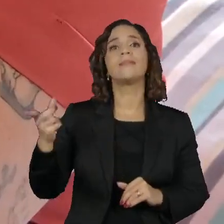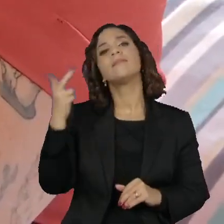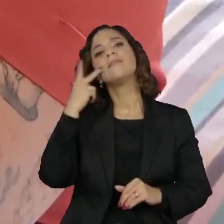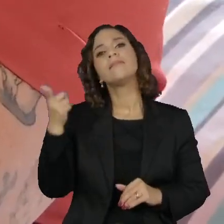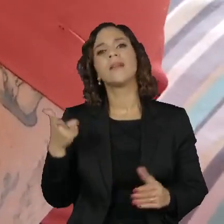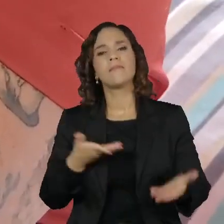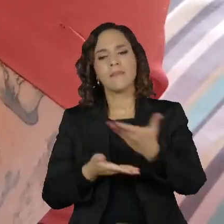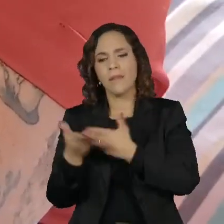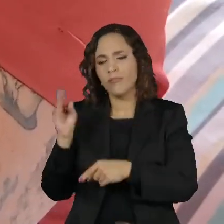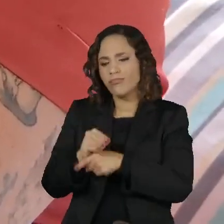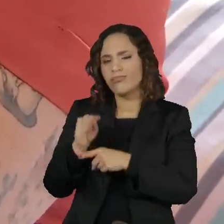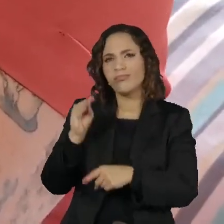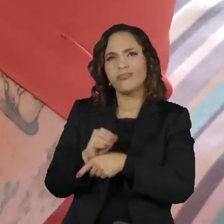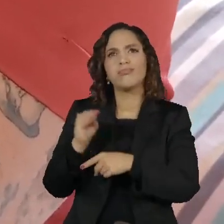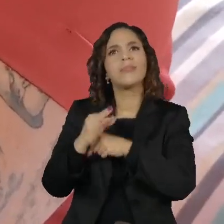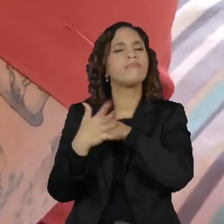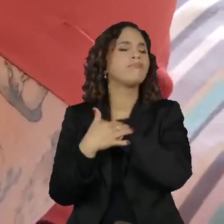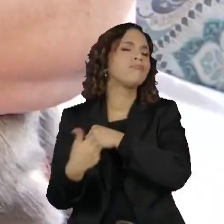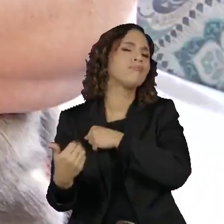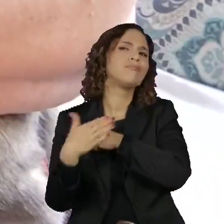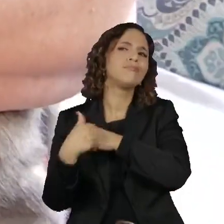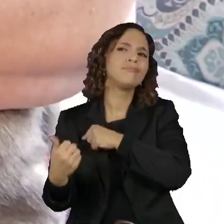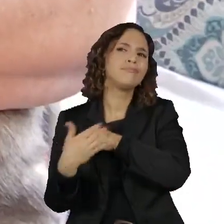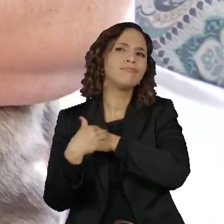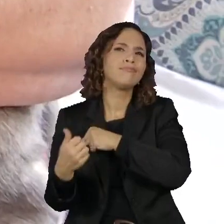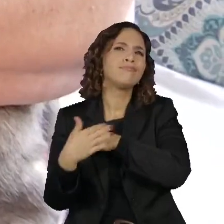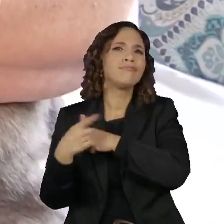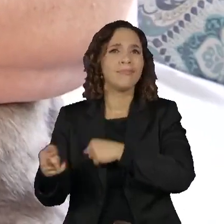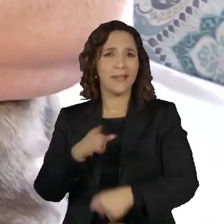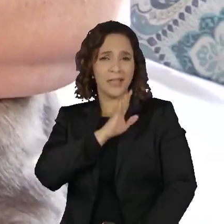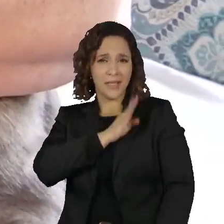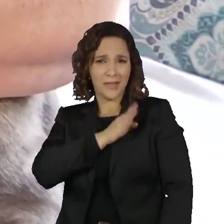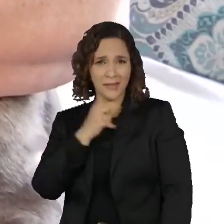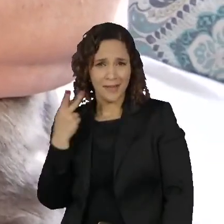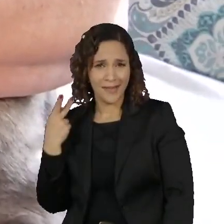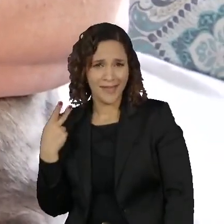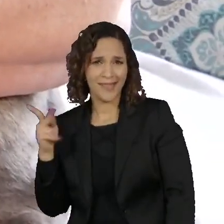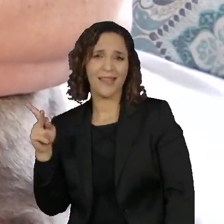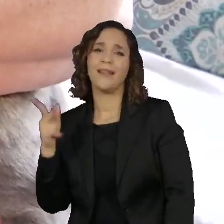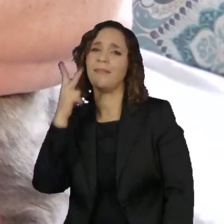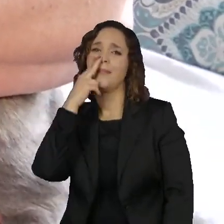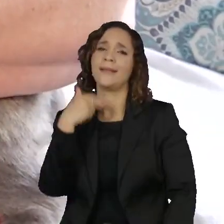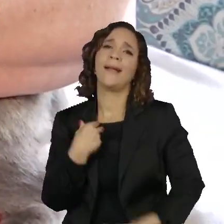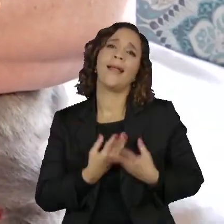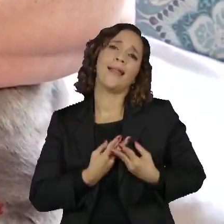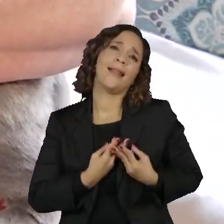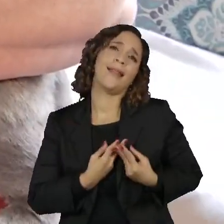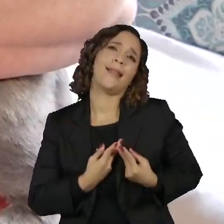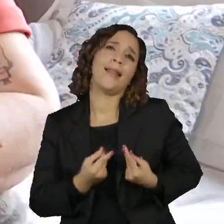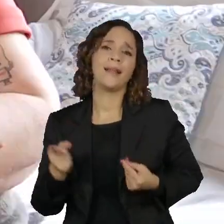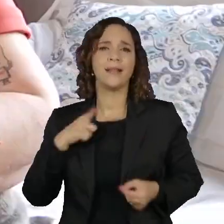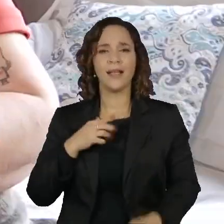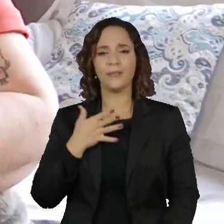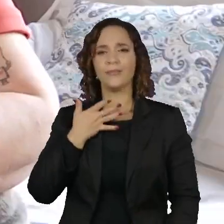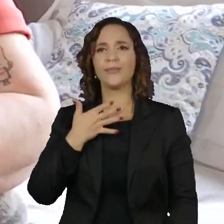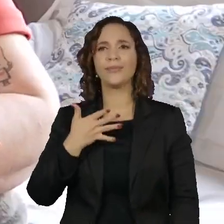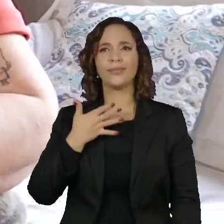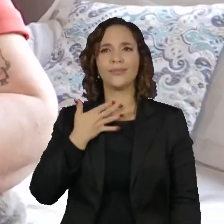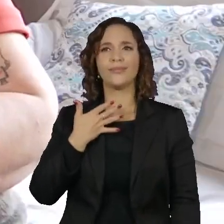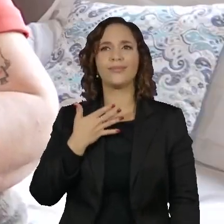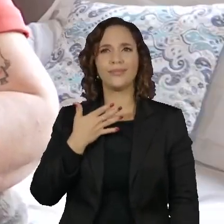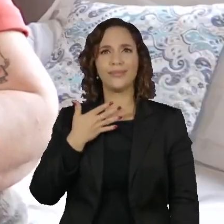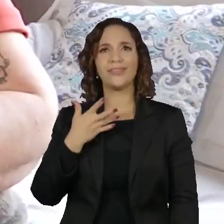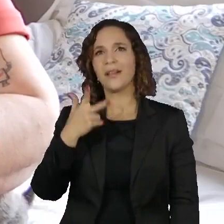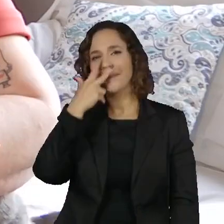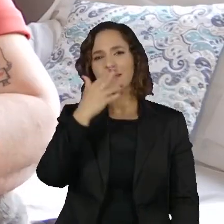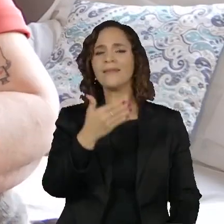com a tutora é a mais carinhosa possível. E o coração da Andrea sempre derrete quando eles ronronam. É como se eles